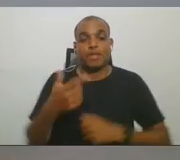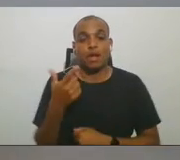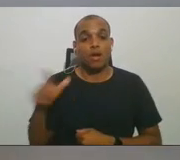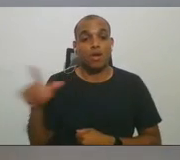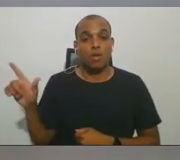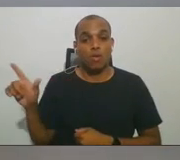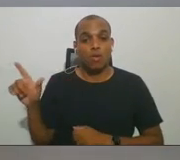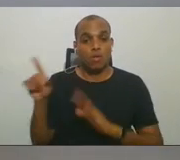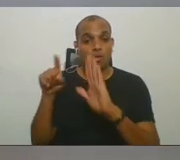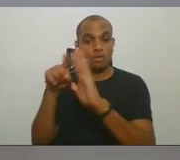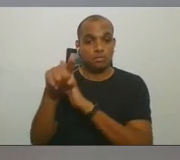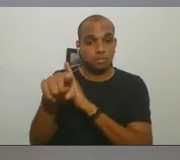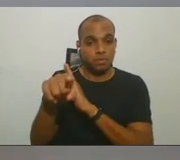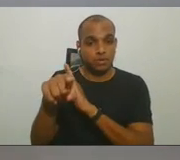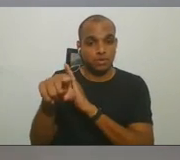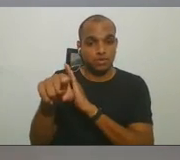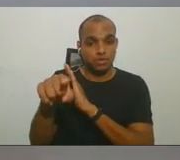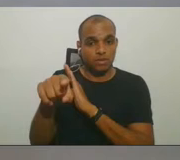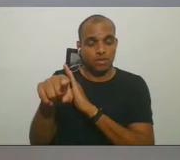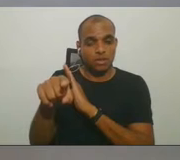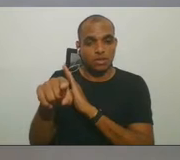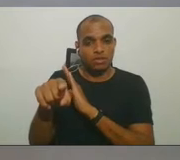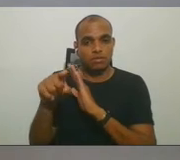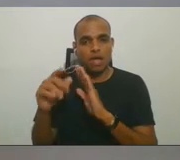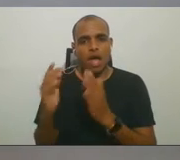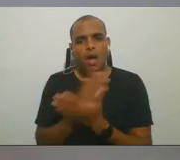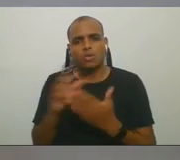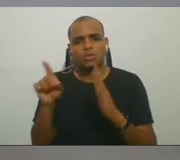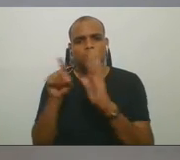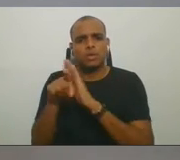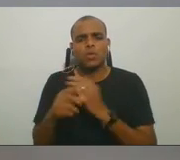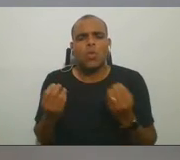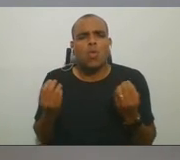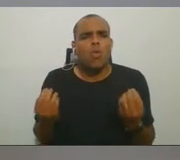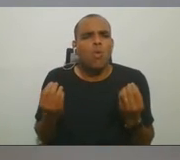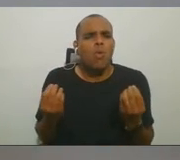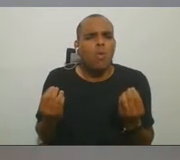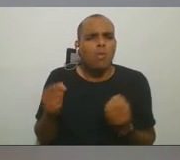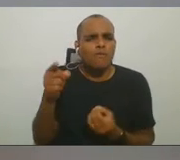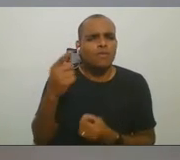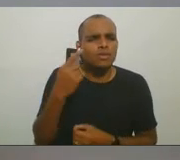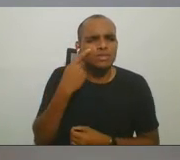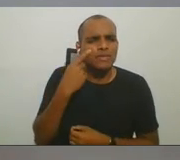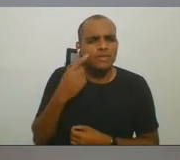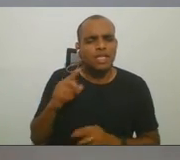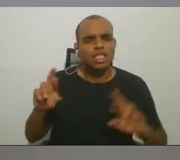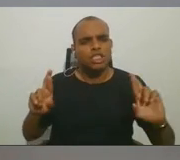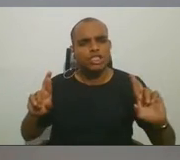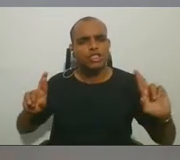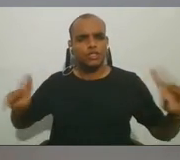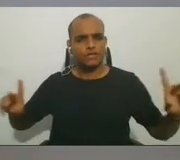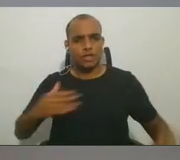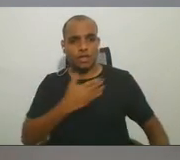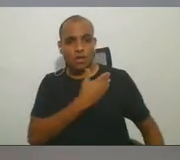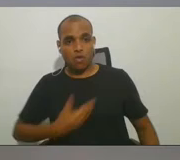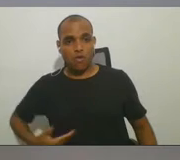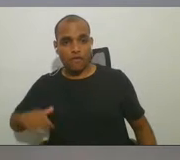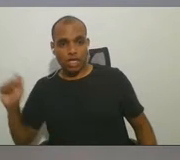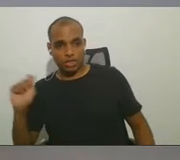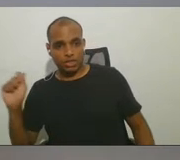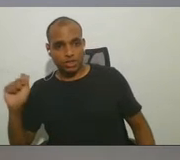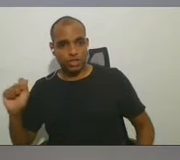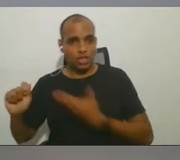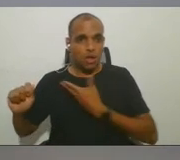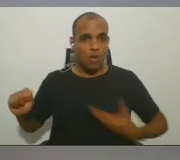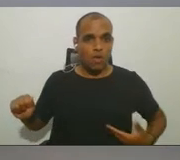Outra questão que se faz é que perguntam, né, como você vê a diferença entre os governos da Argentina